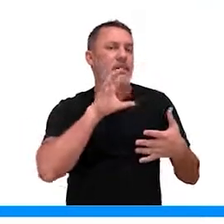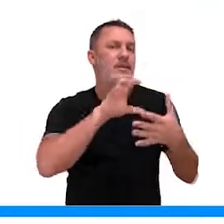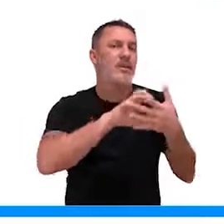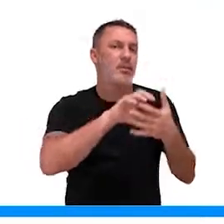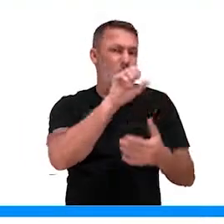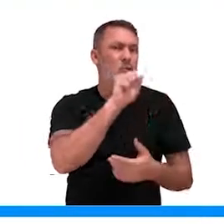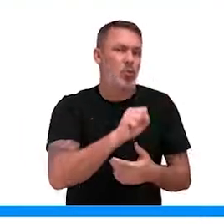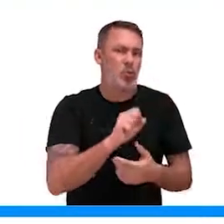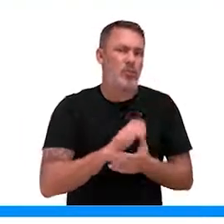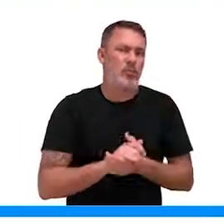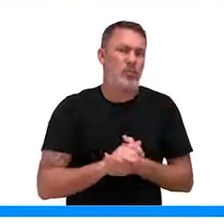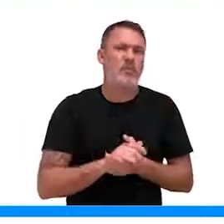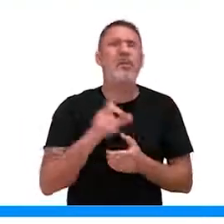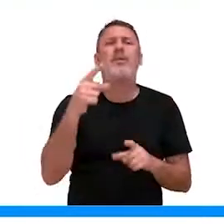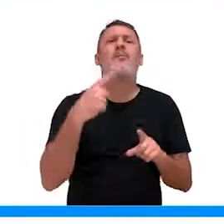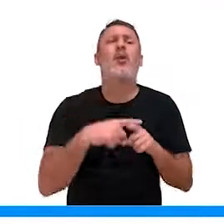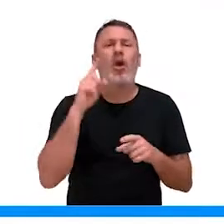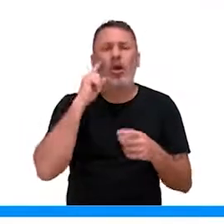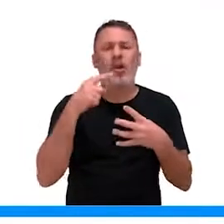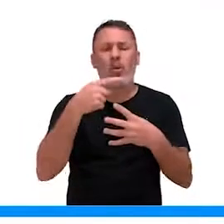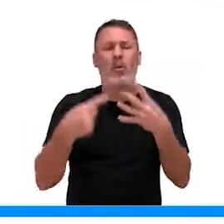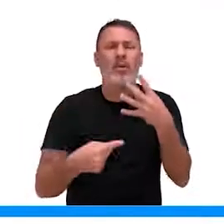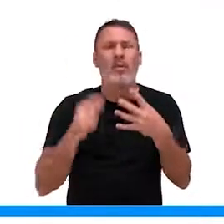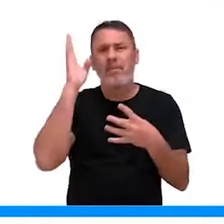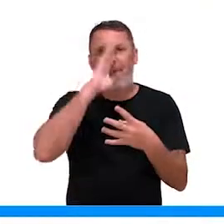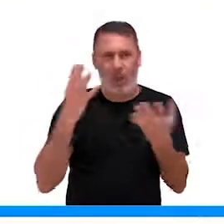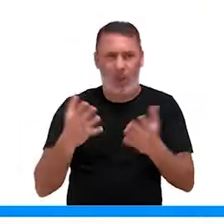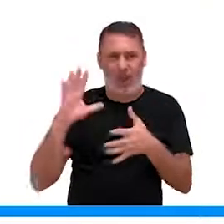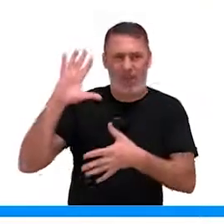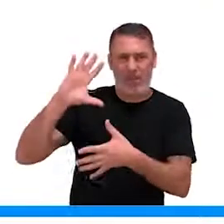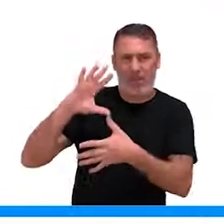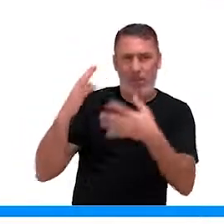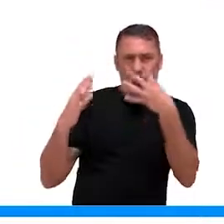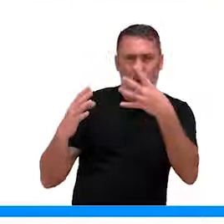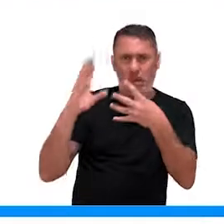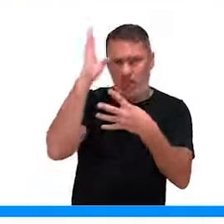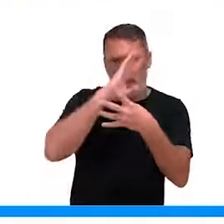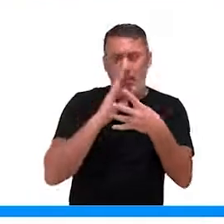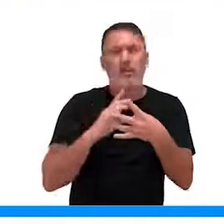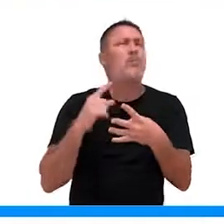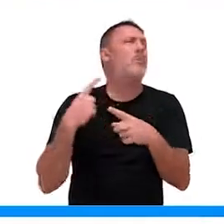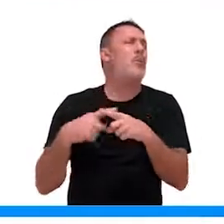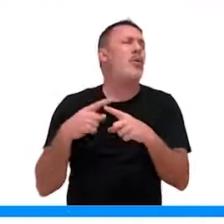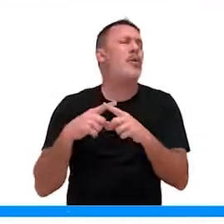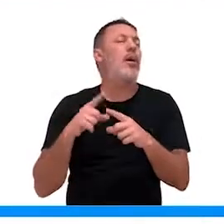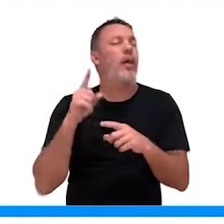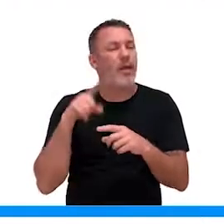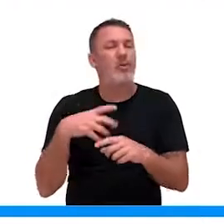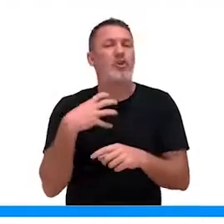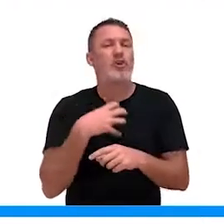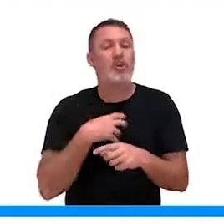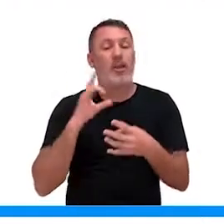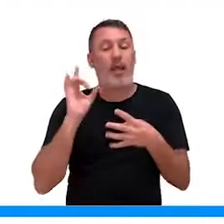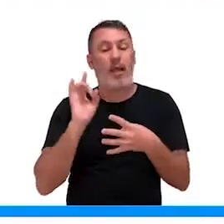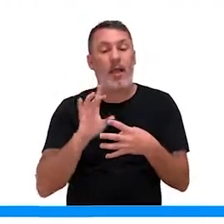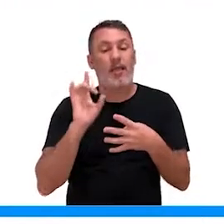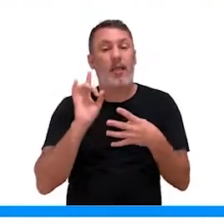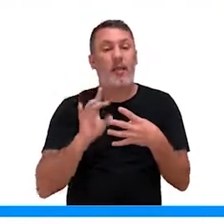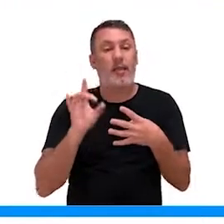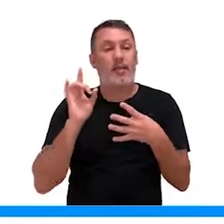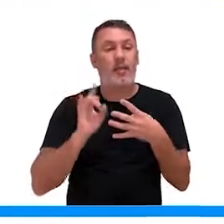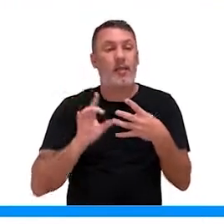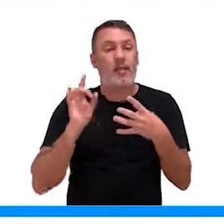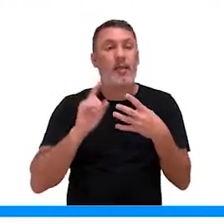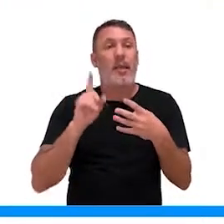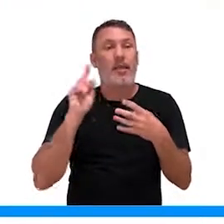4 Brasis de Milton Santos, eles são definidos de acordo com a maneira que cada uma dessas regiões são